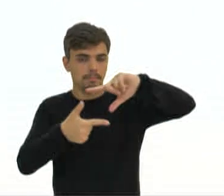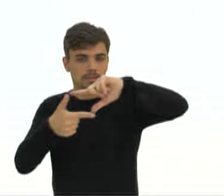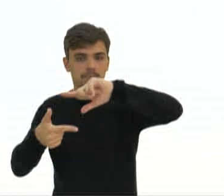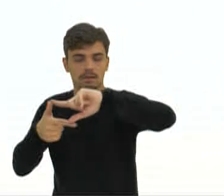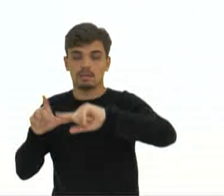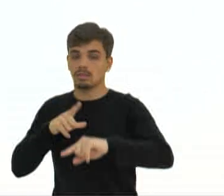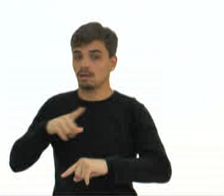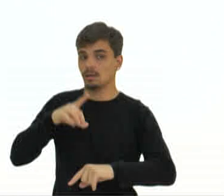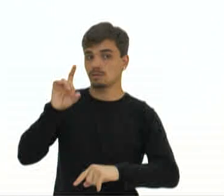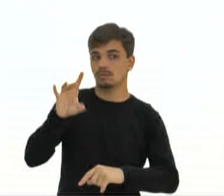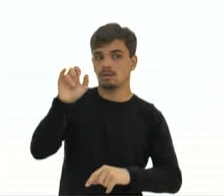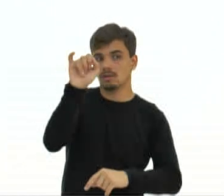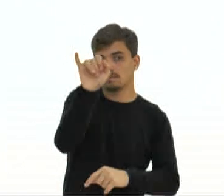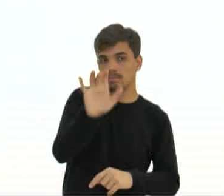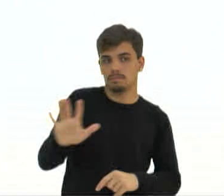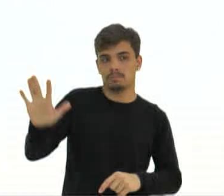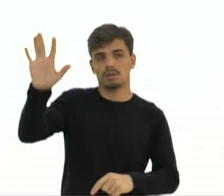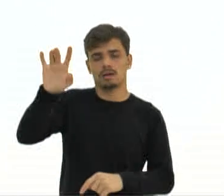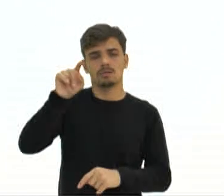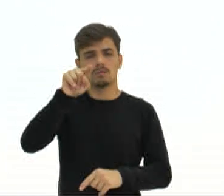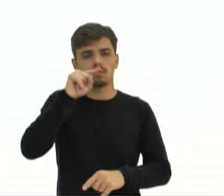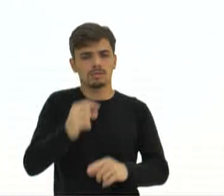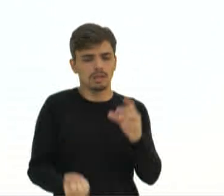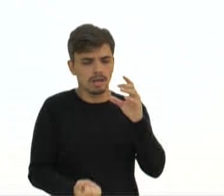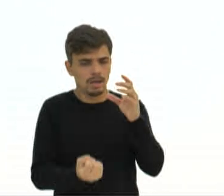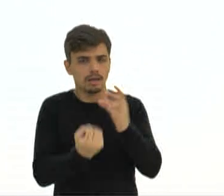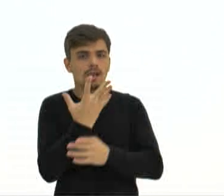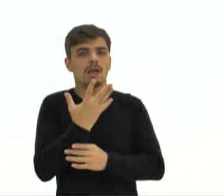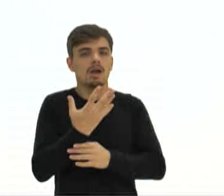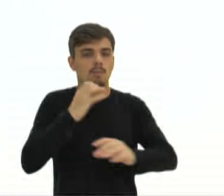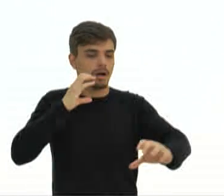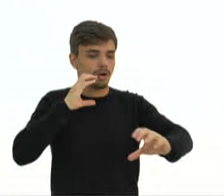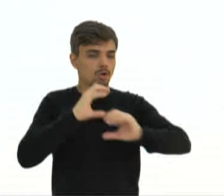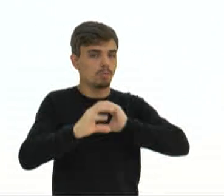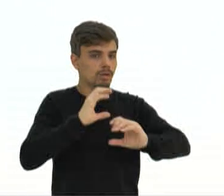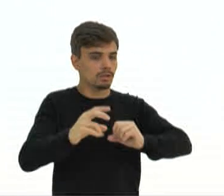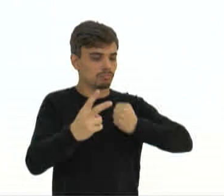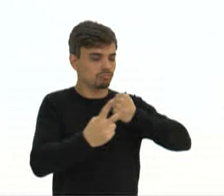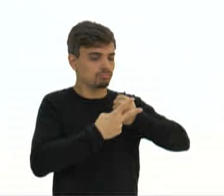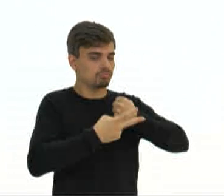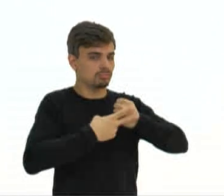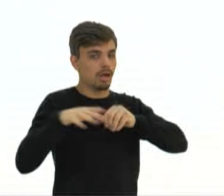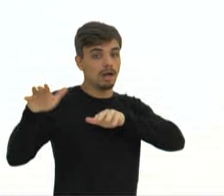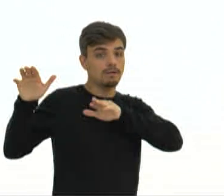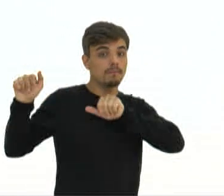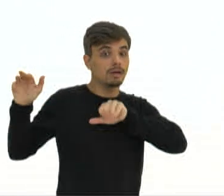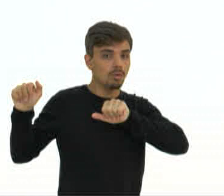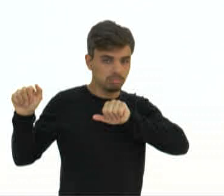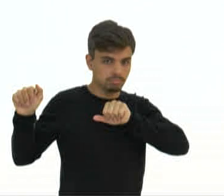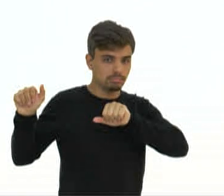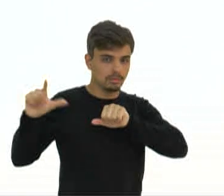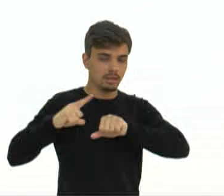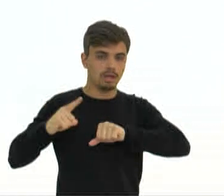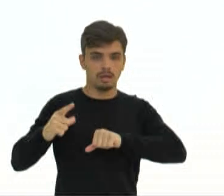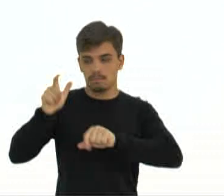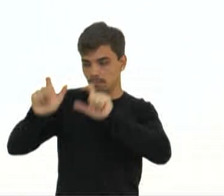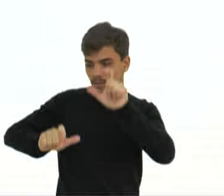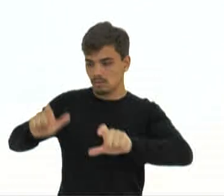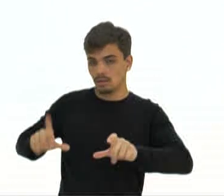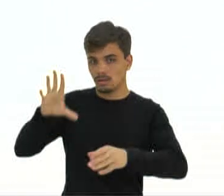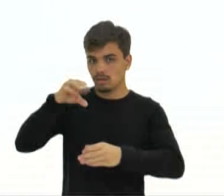só com as imagens, e criar uma comunicação verbal em espanhol dos personagens presentes